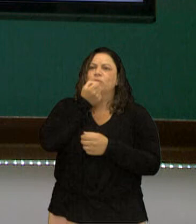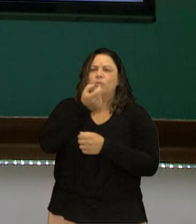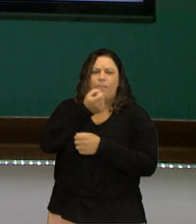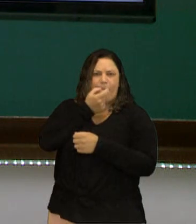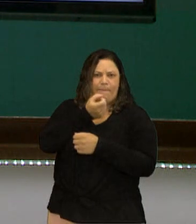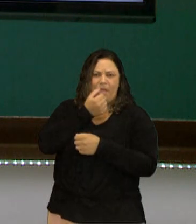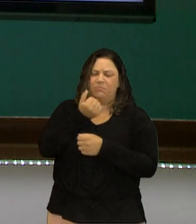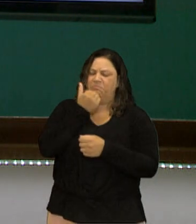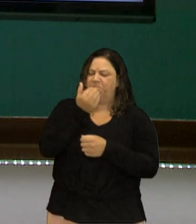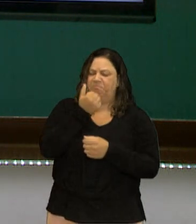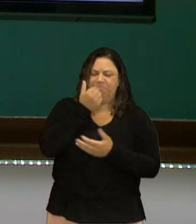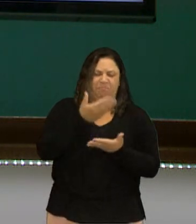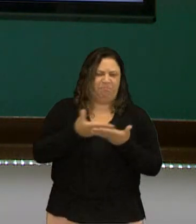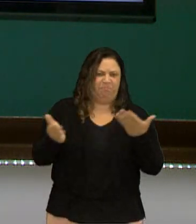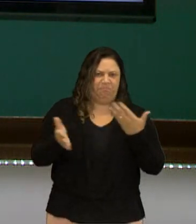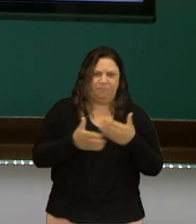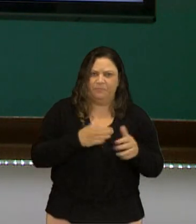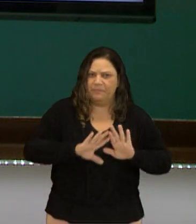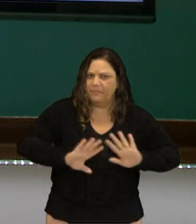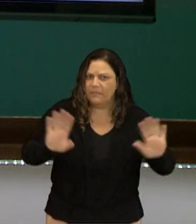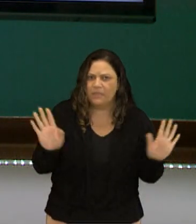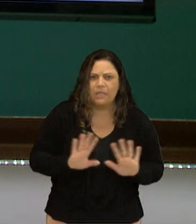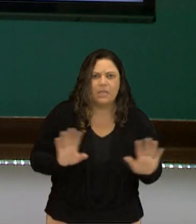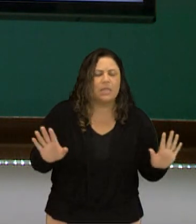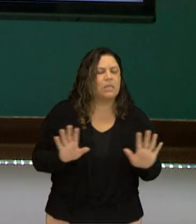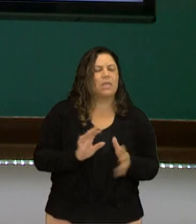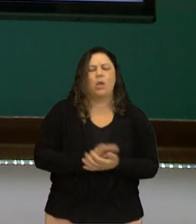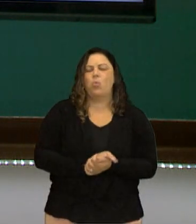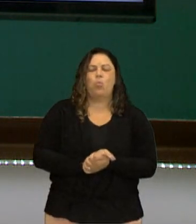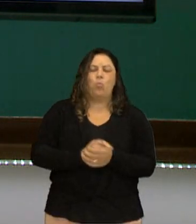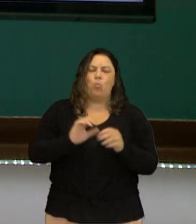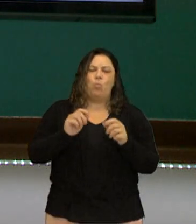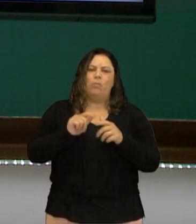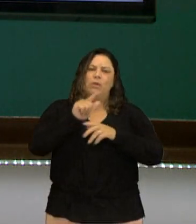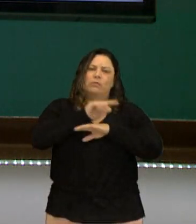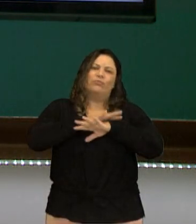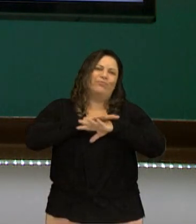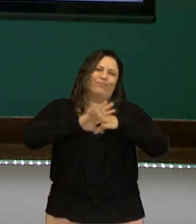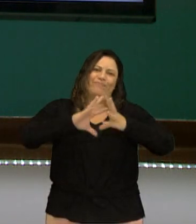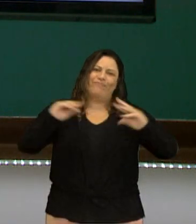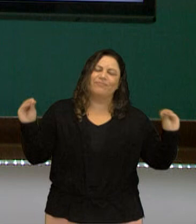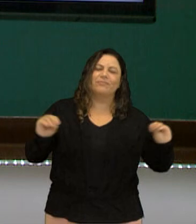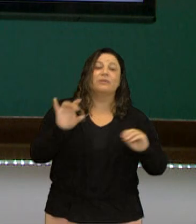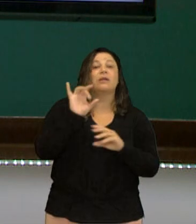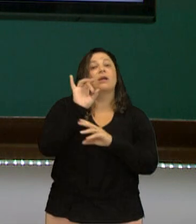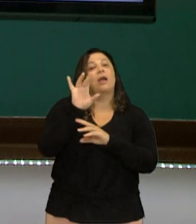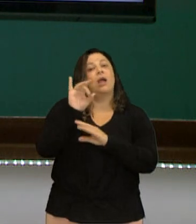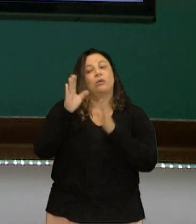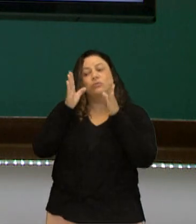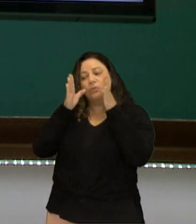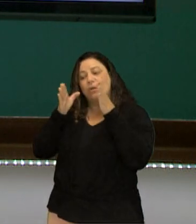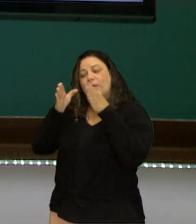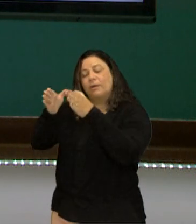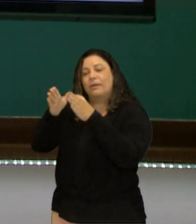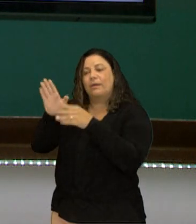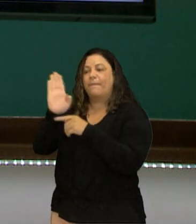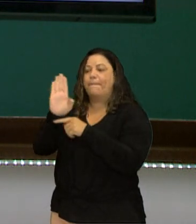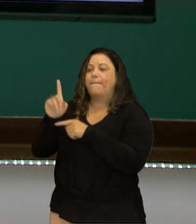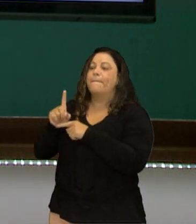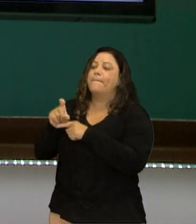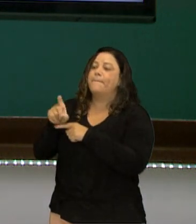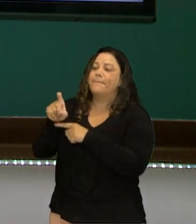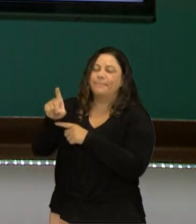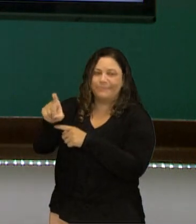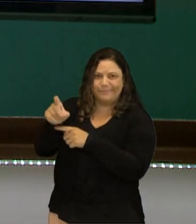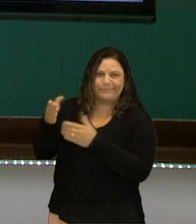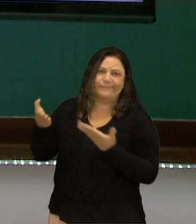antibiótico, não vai adiantar, não vai eliminar esse micro-organismo, porque ele só age especificamente em quem?